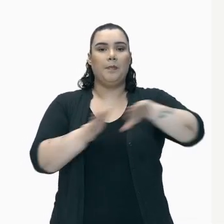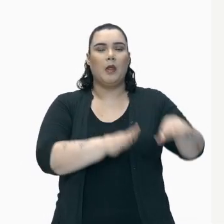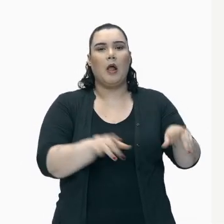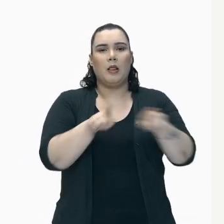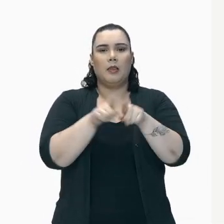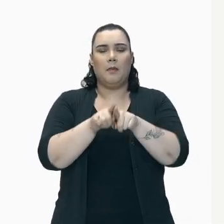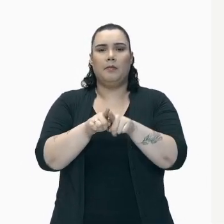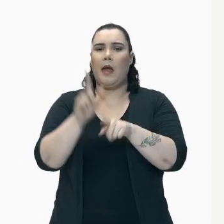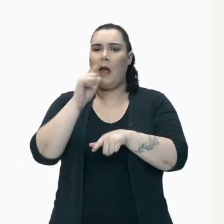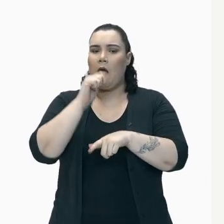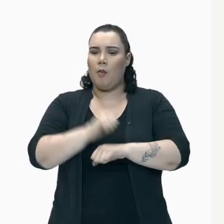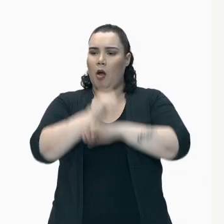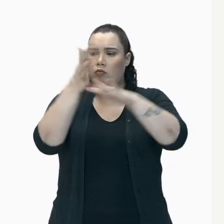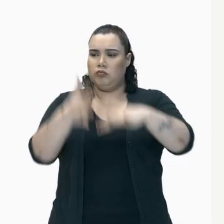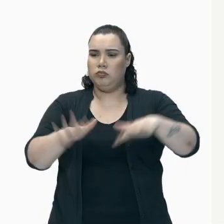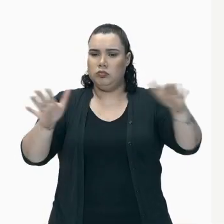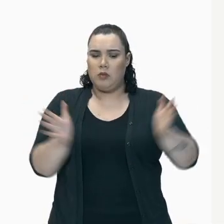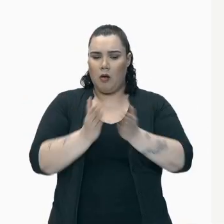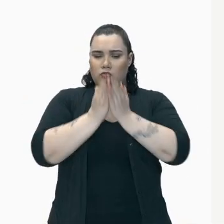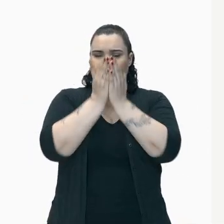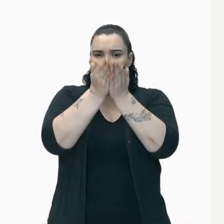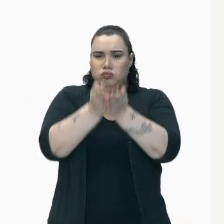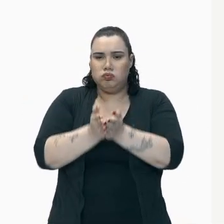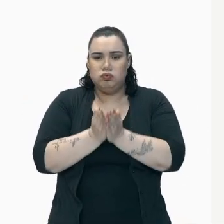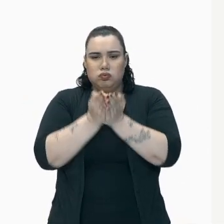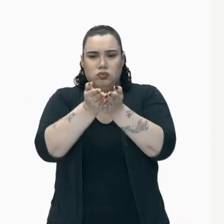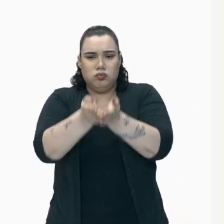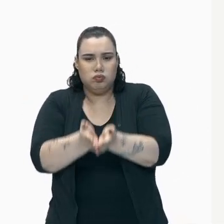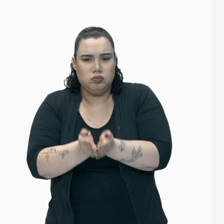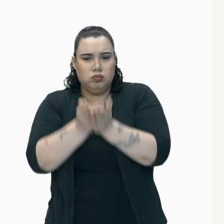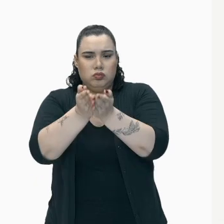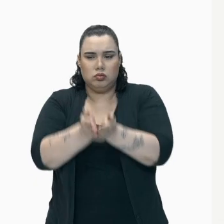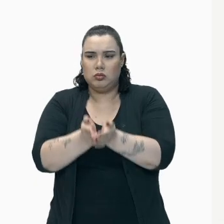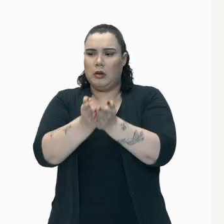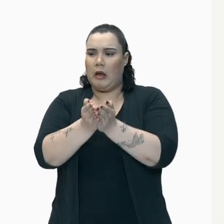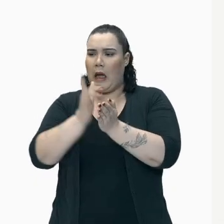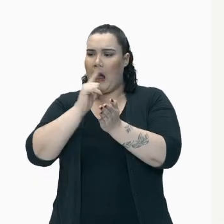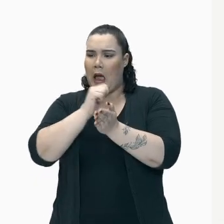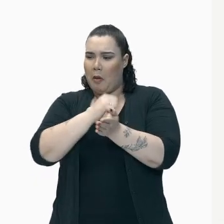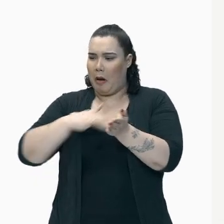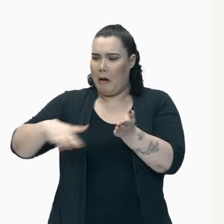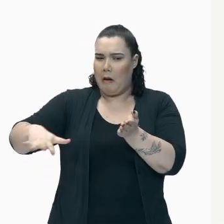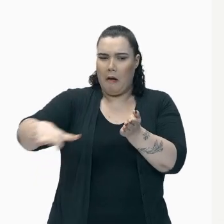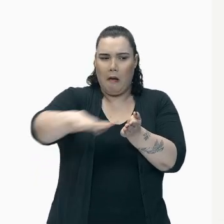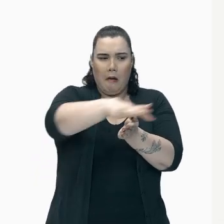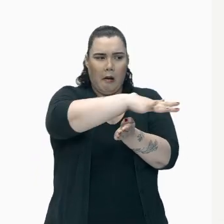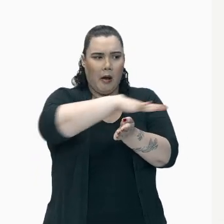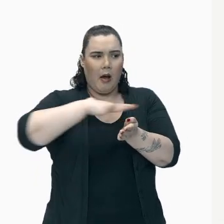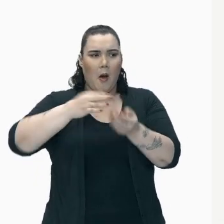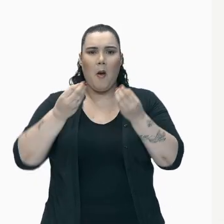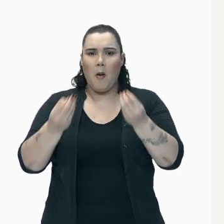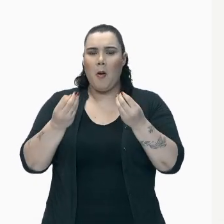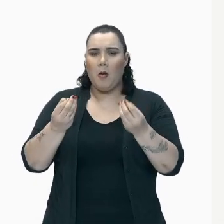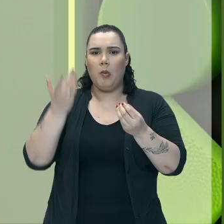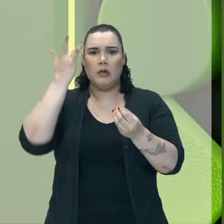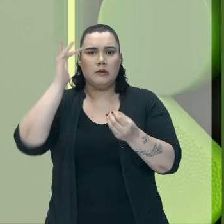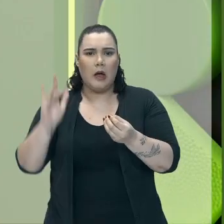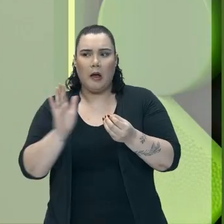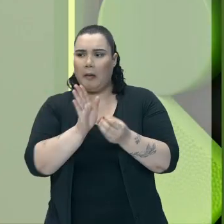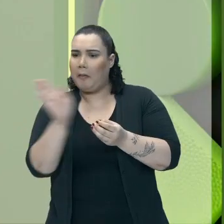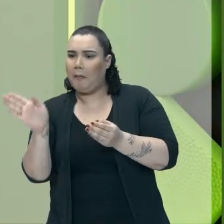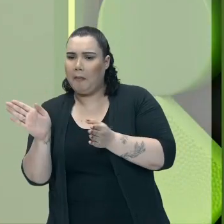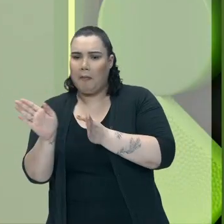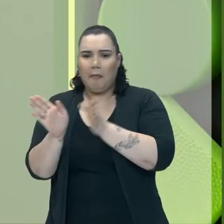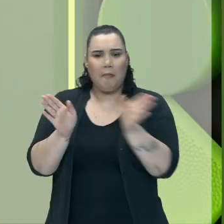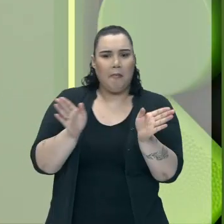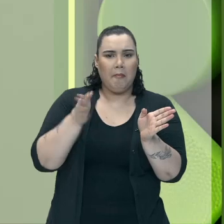está no mar, você não sabe, né? É só água para todos os lados, e aí você não sabe onde está, né? E